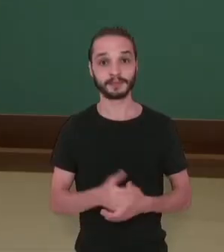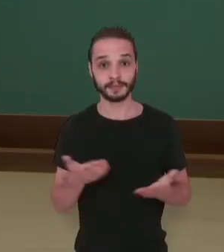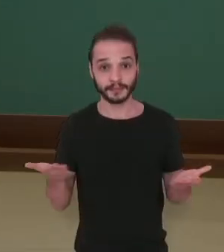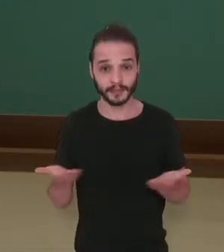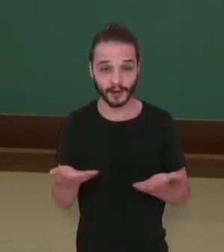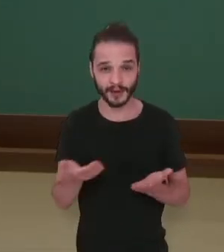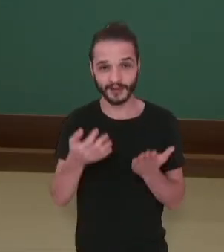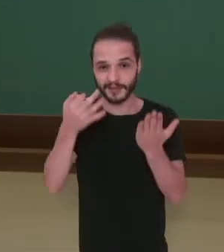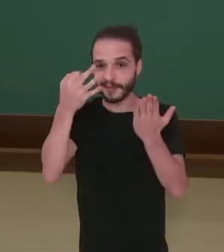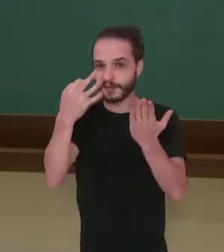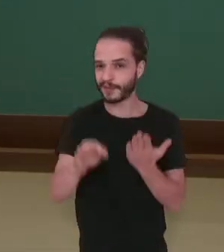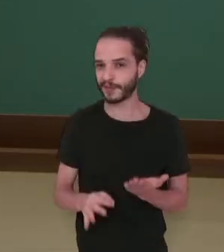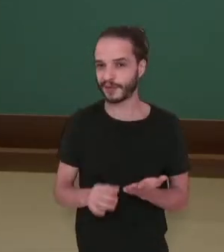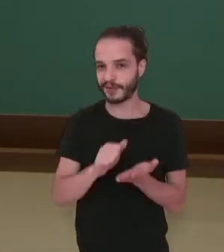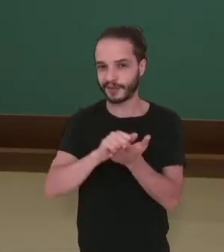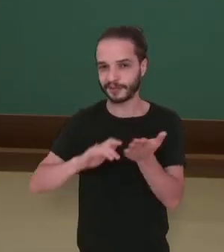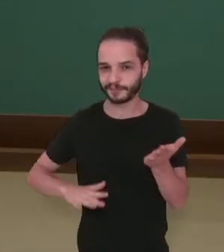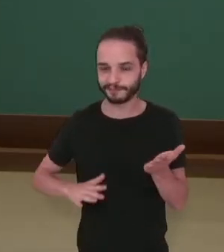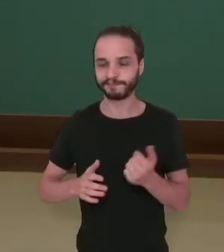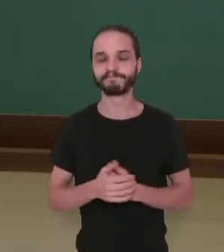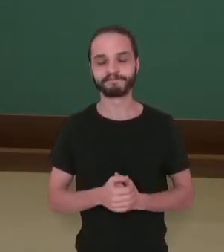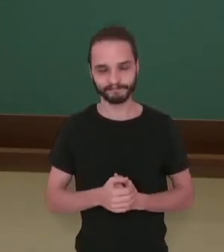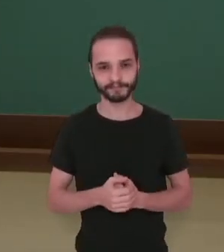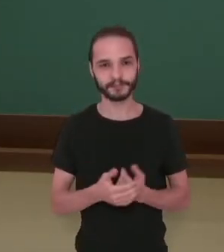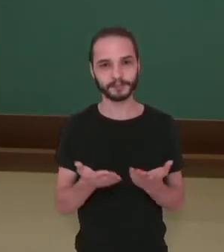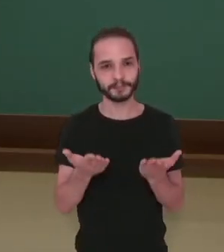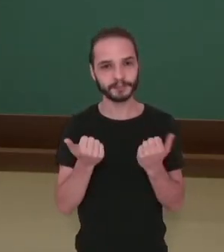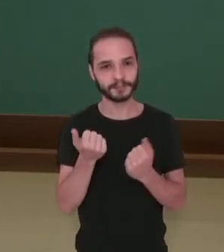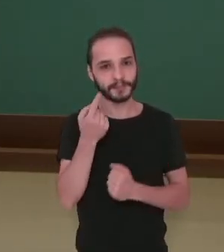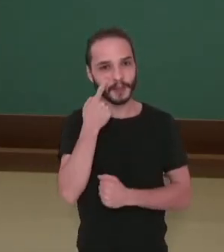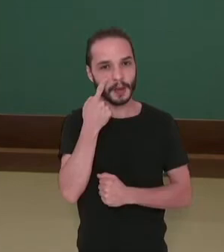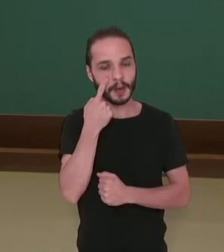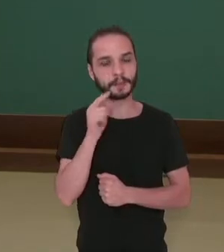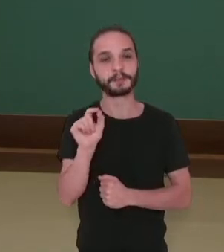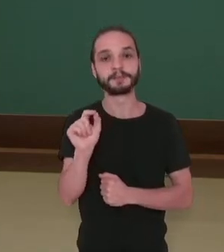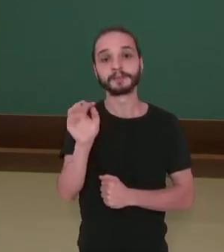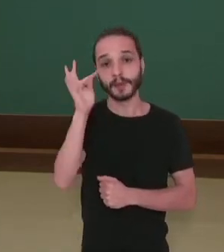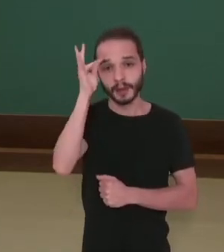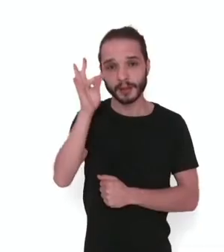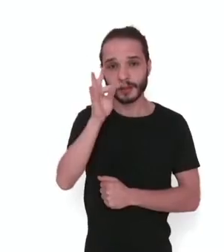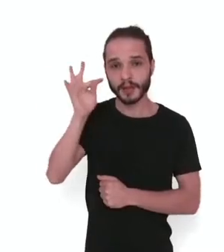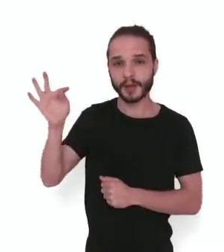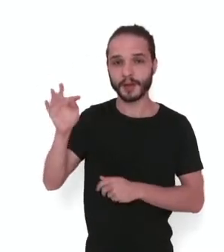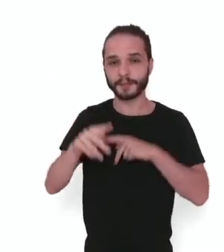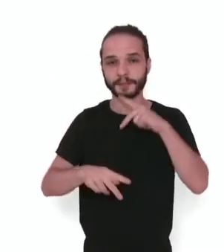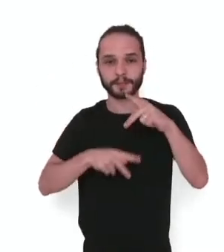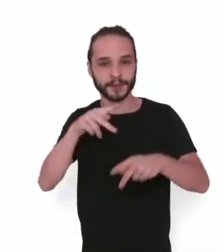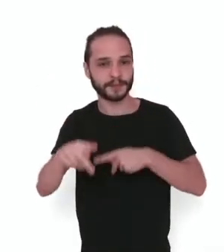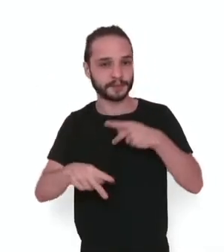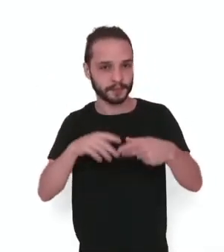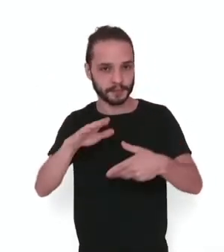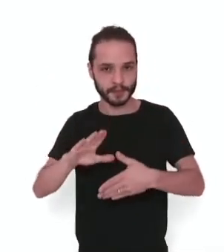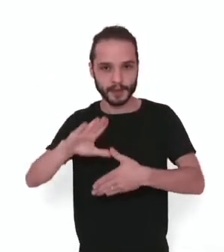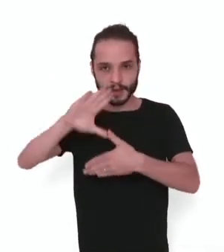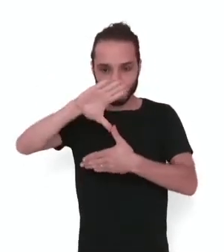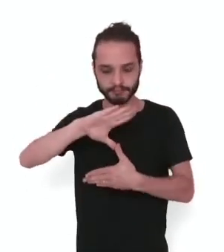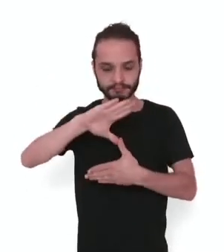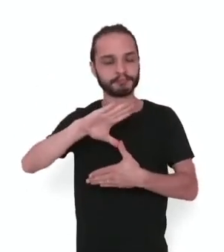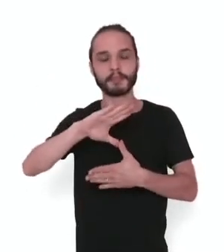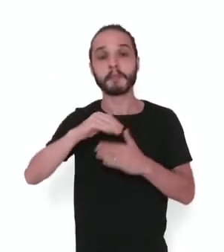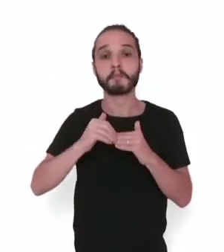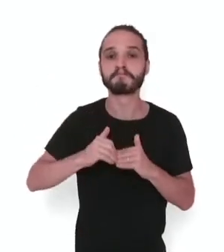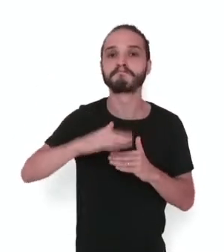Vamos fazer a correção da atividade, então? Vamos lá. A teoria sobre o povoamento do continente americano